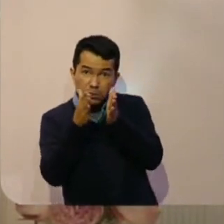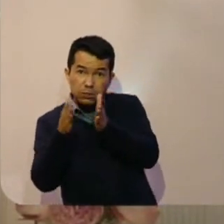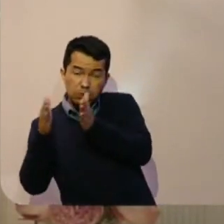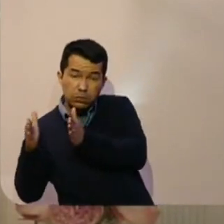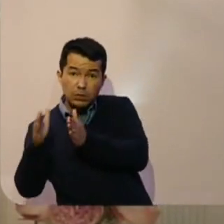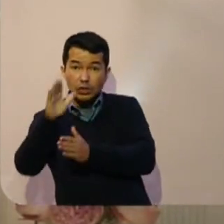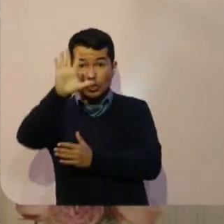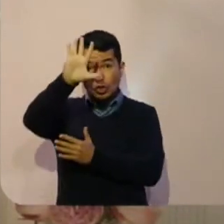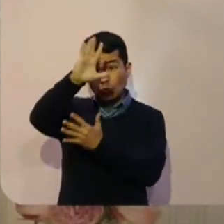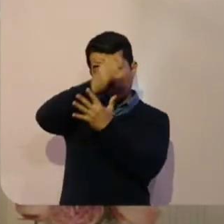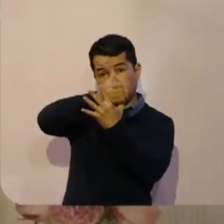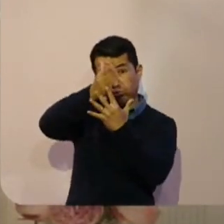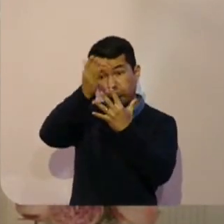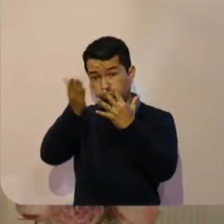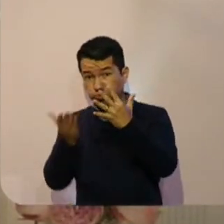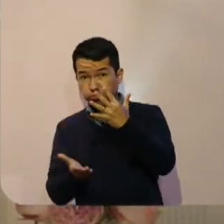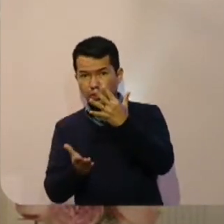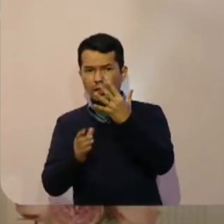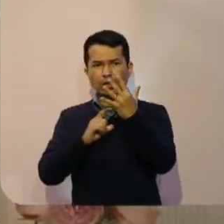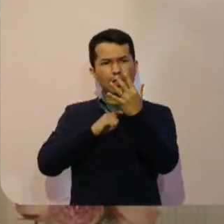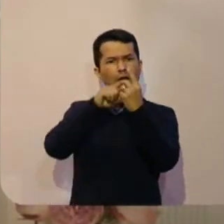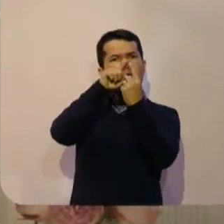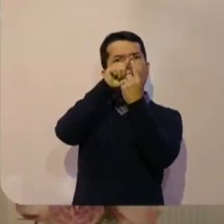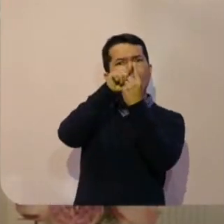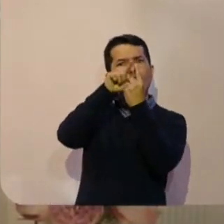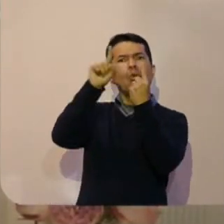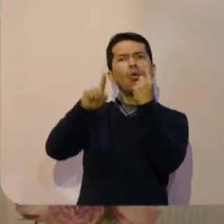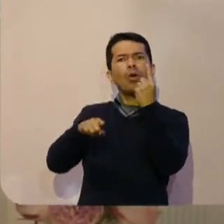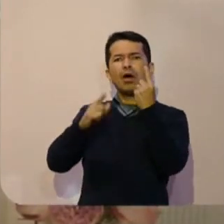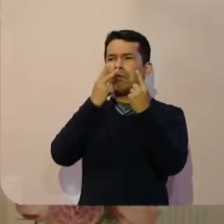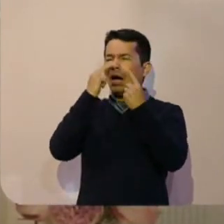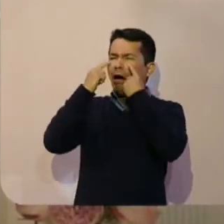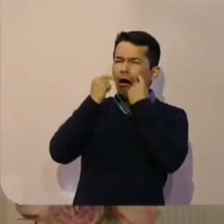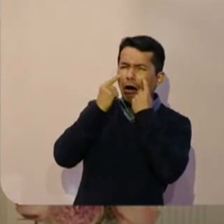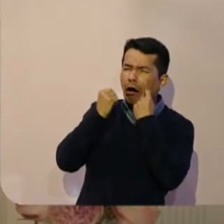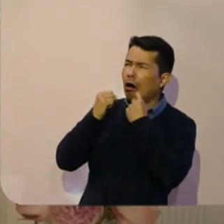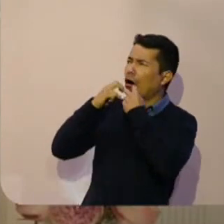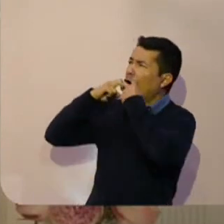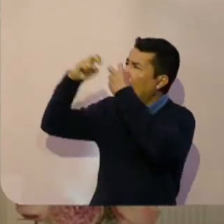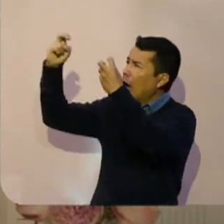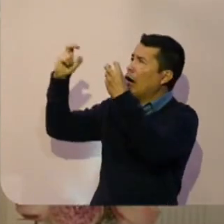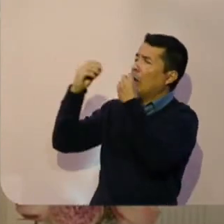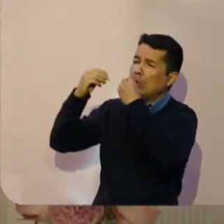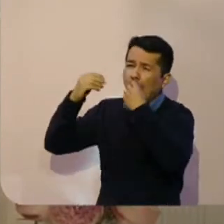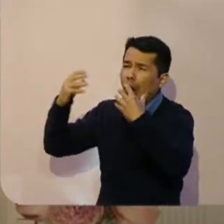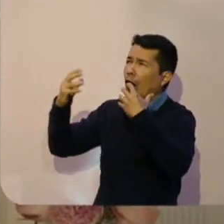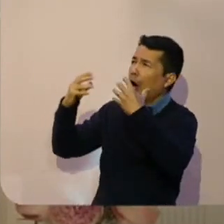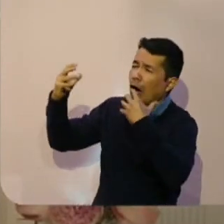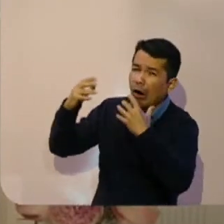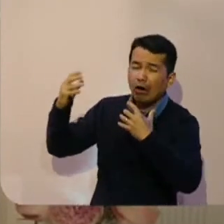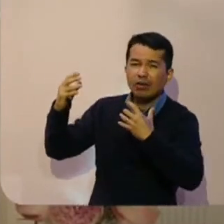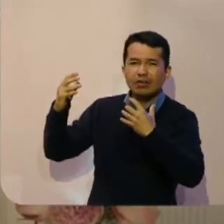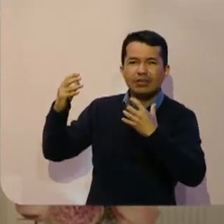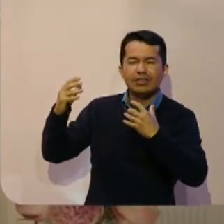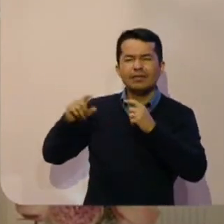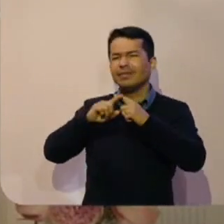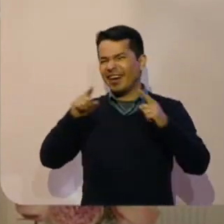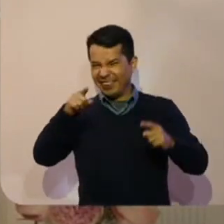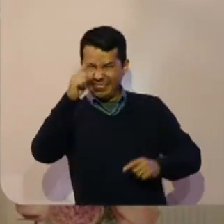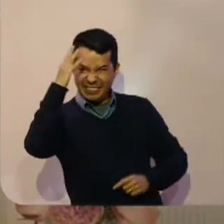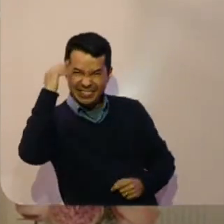salmos, poética dos salmos, ele envolve uma expressão de confiança,